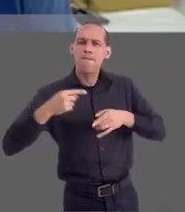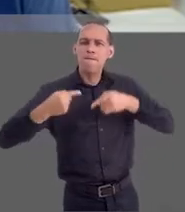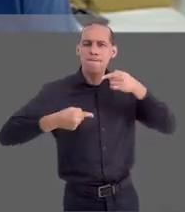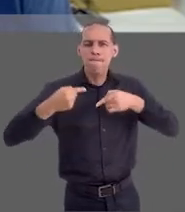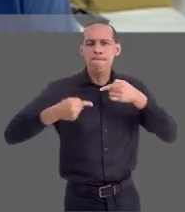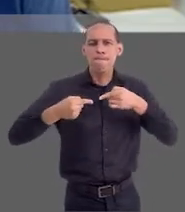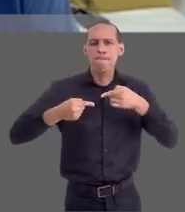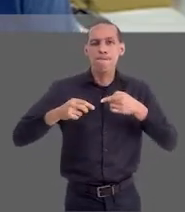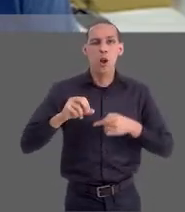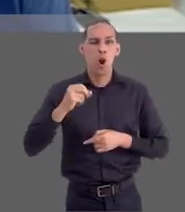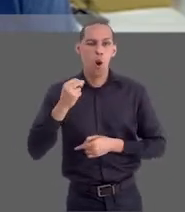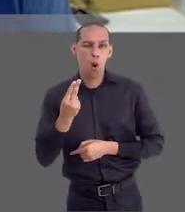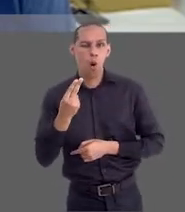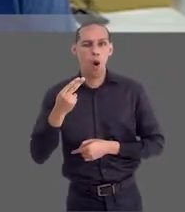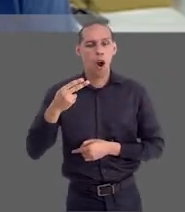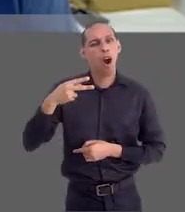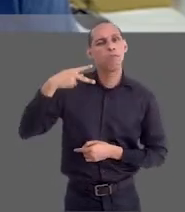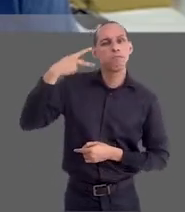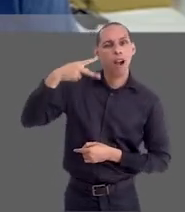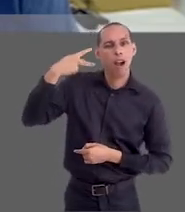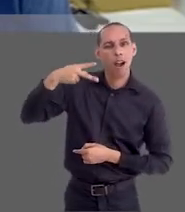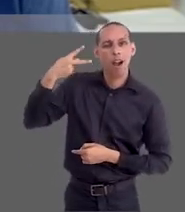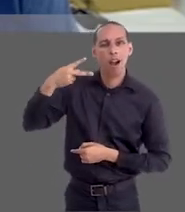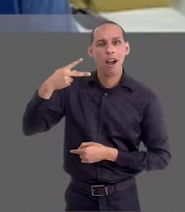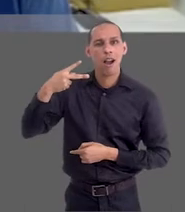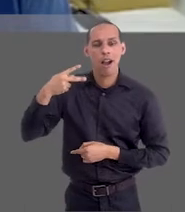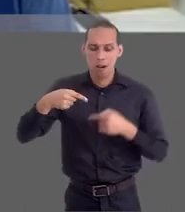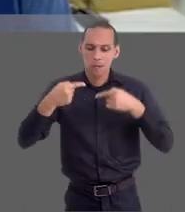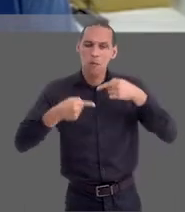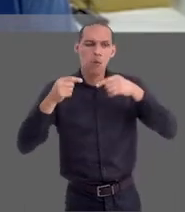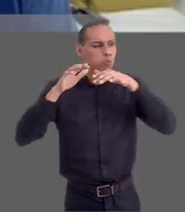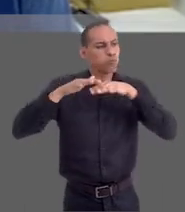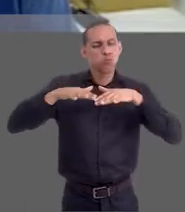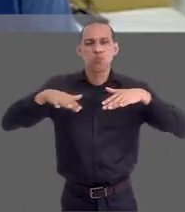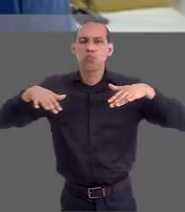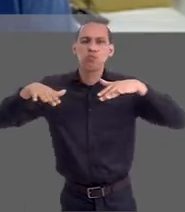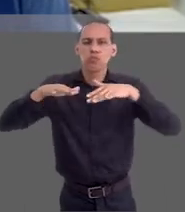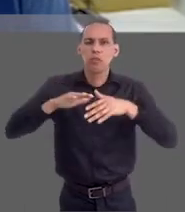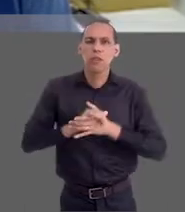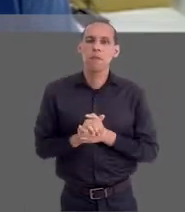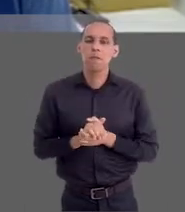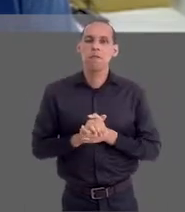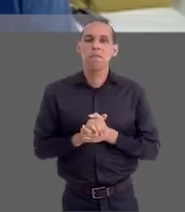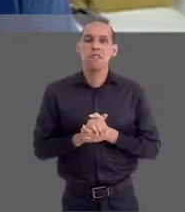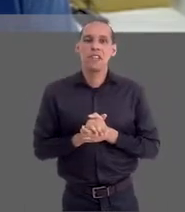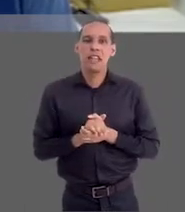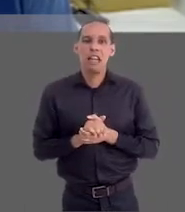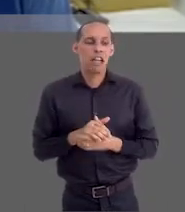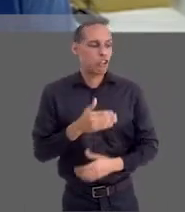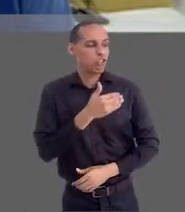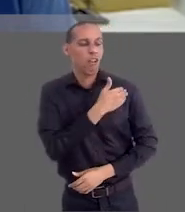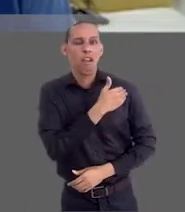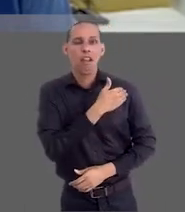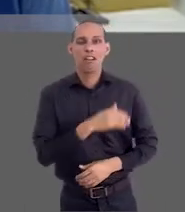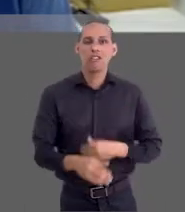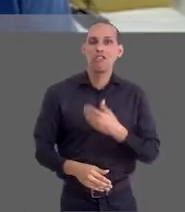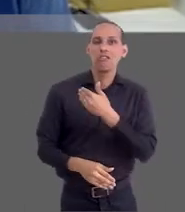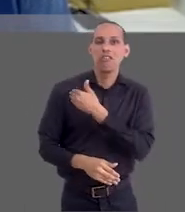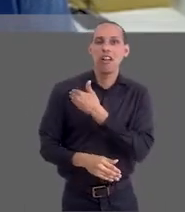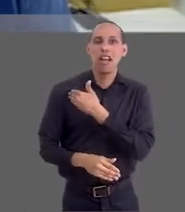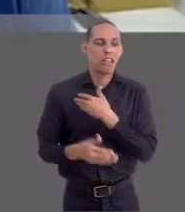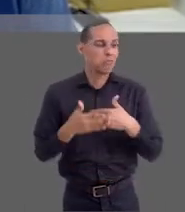representantes políticos ou parlamentares de todo o espectro político, né, da esquerda à